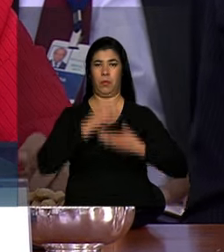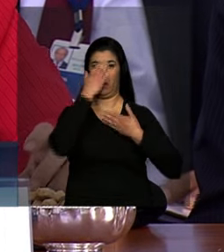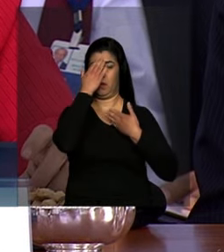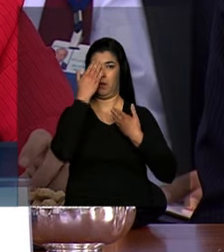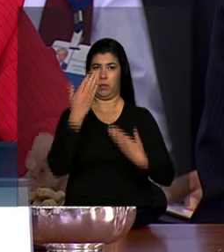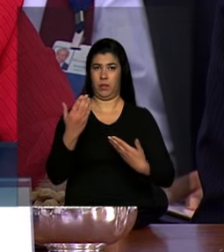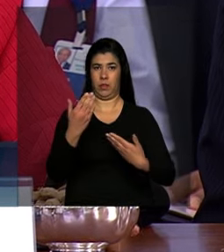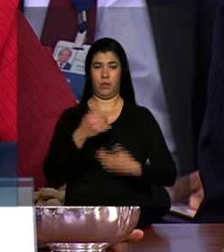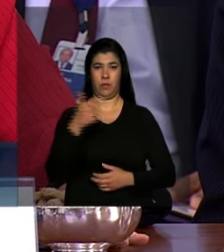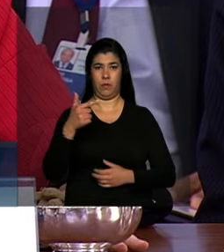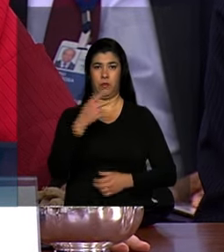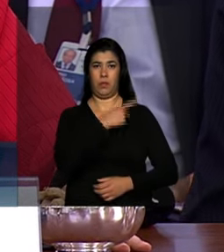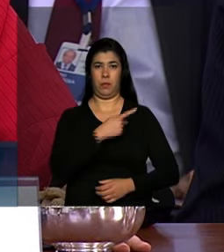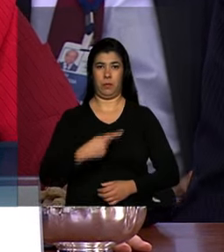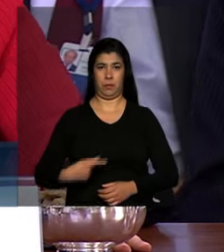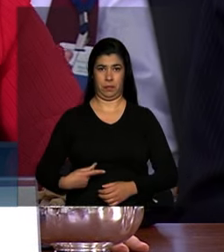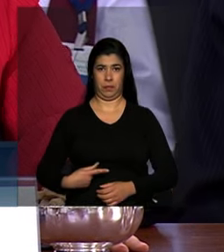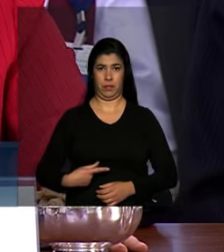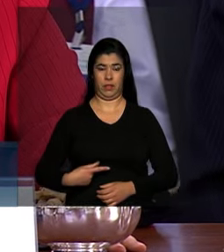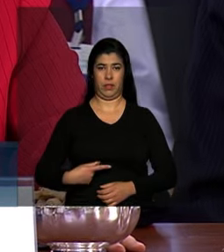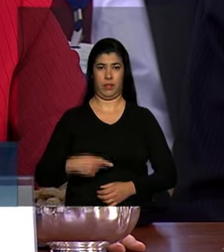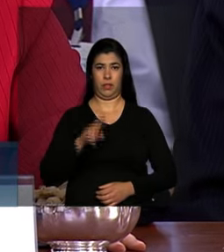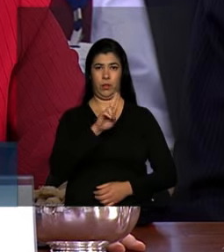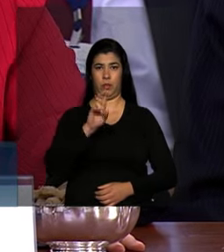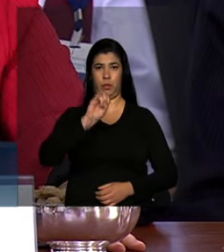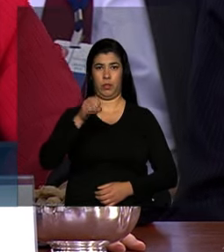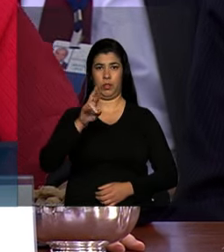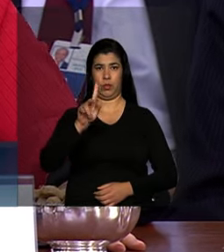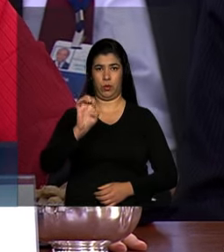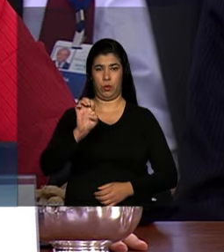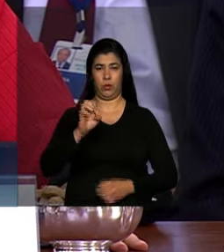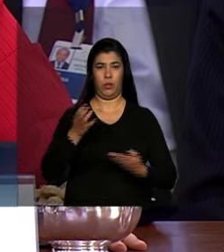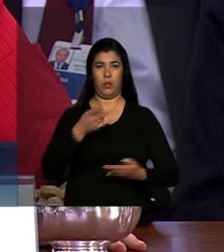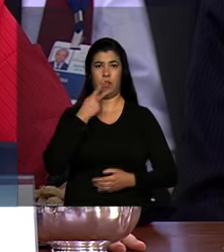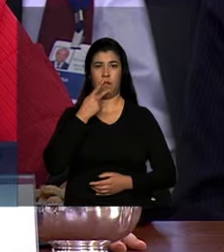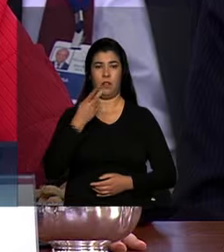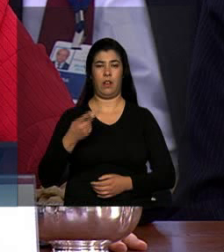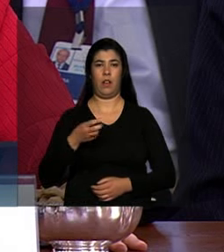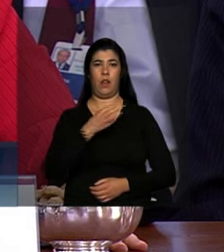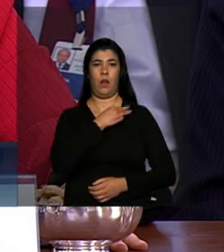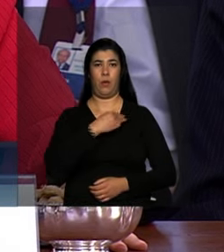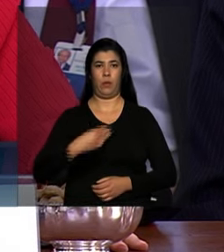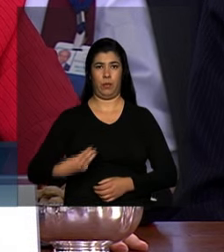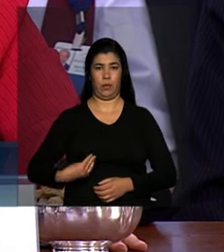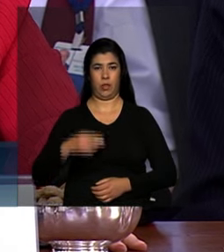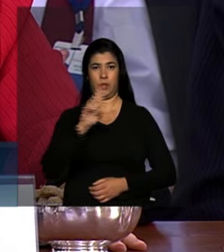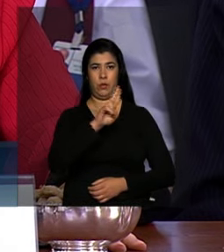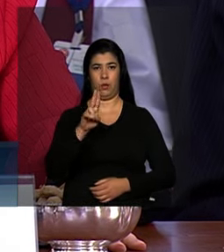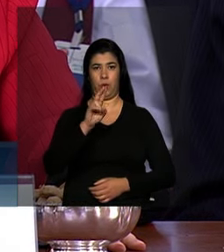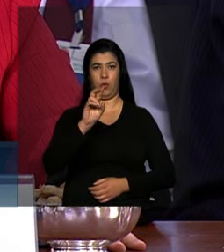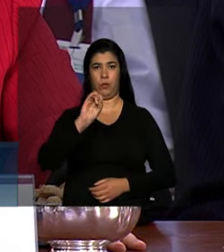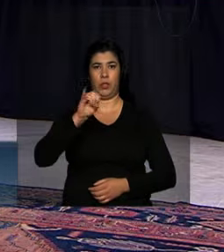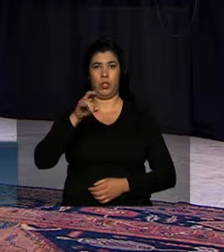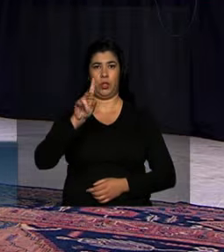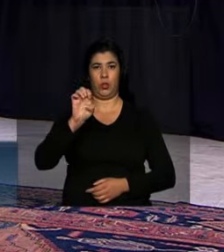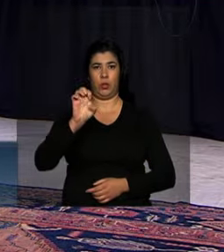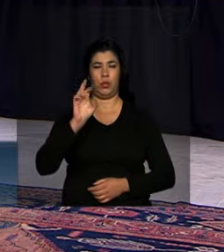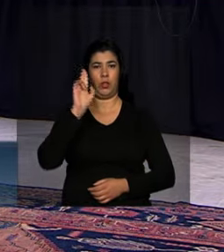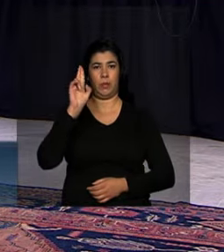Agradeço ao vice-presidente Jorge Glass e passo a palavra ao ministro do Interior do Chile, Jorge Burgos.